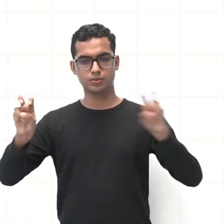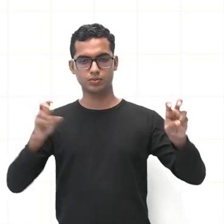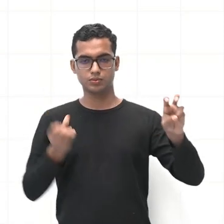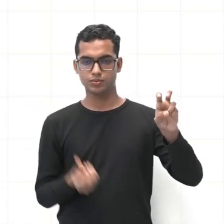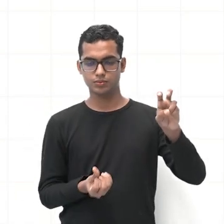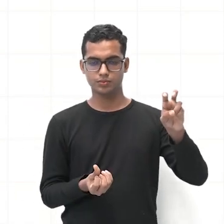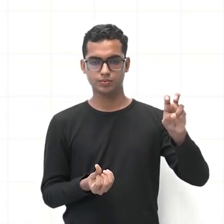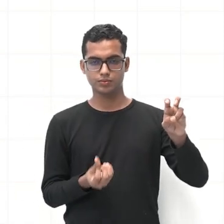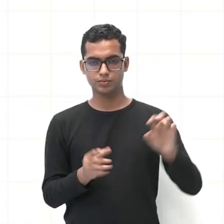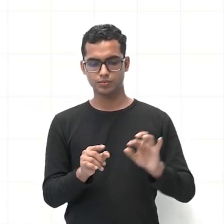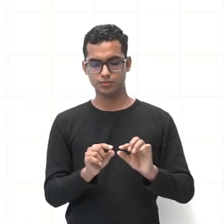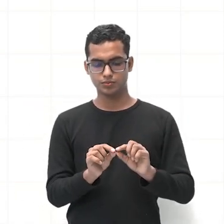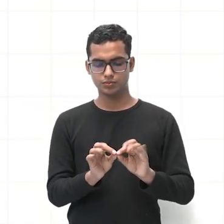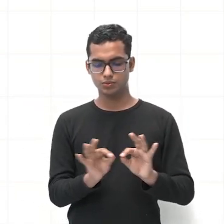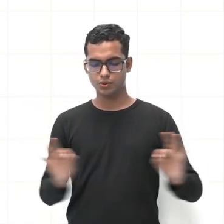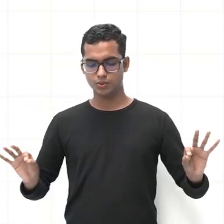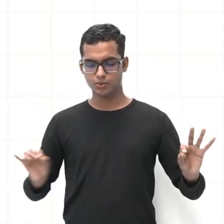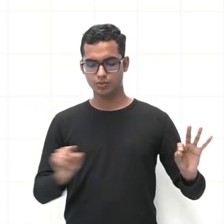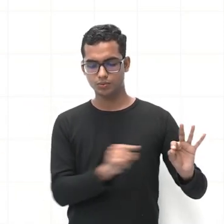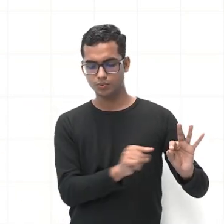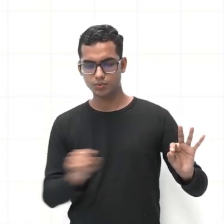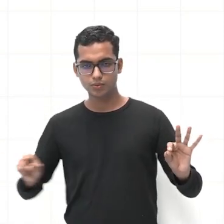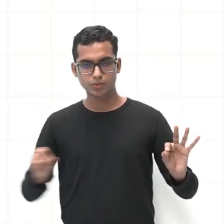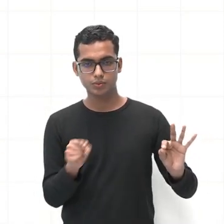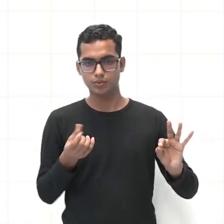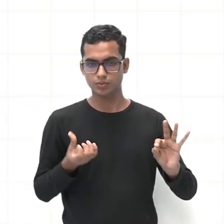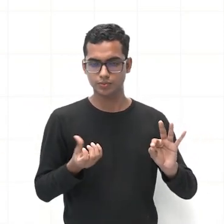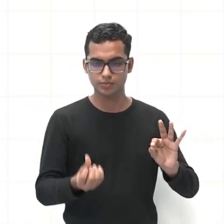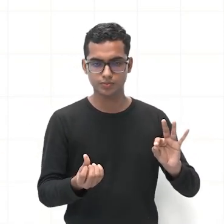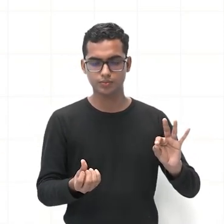diferente dos outros dois, que no caso aqui é 6,